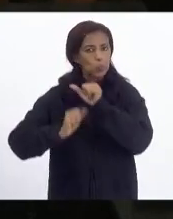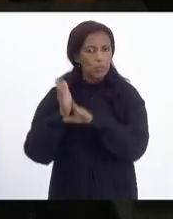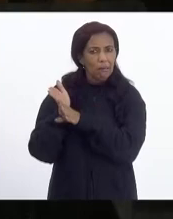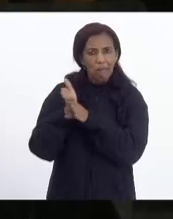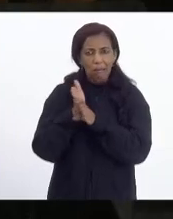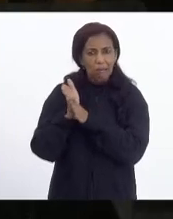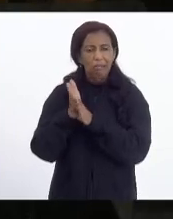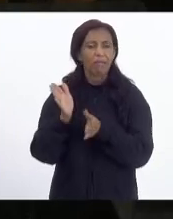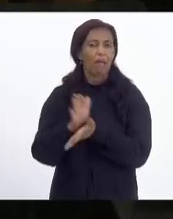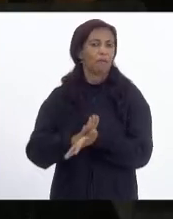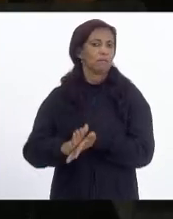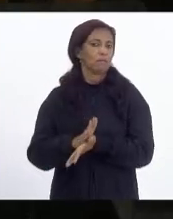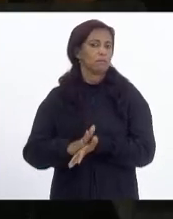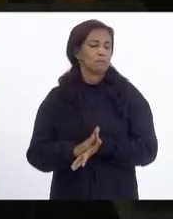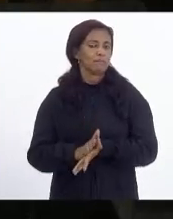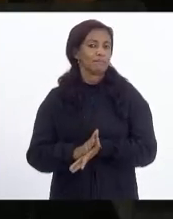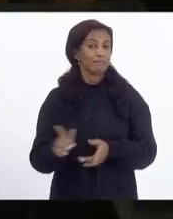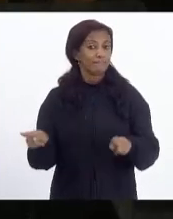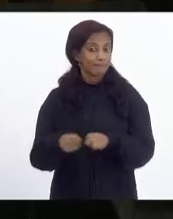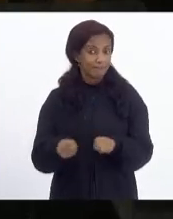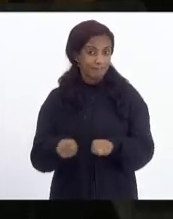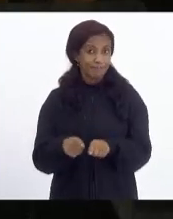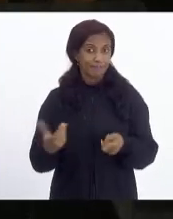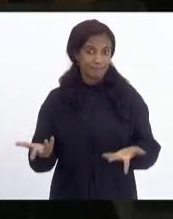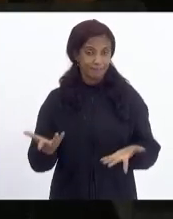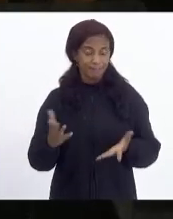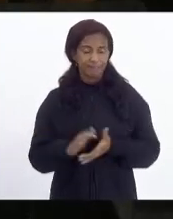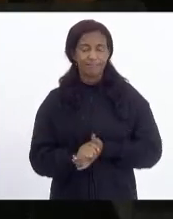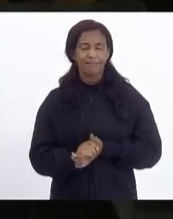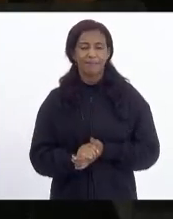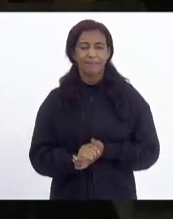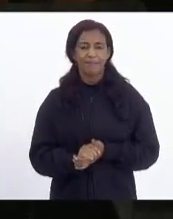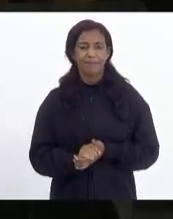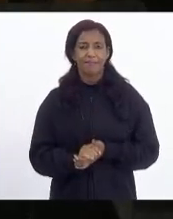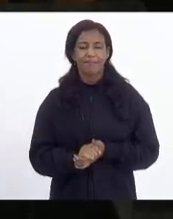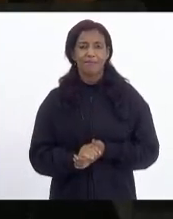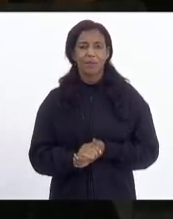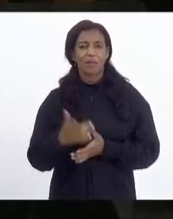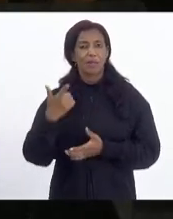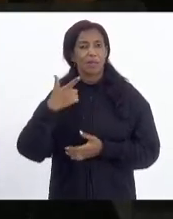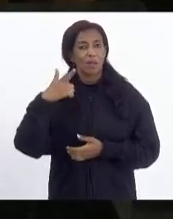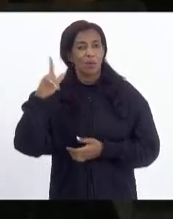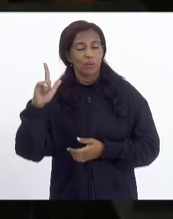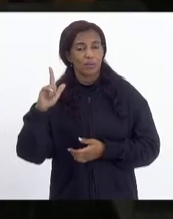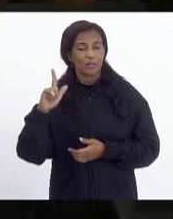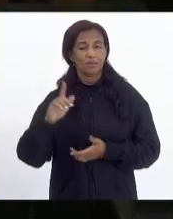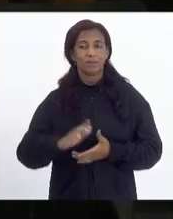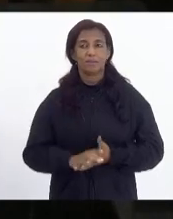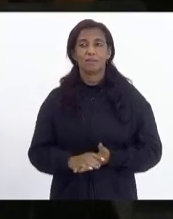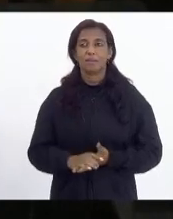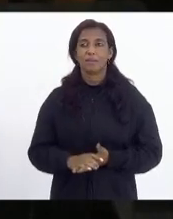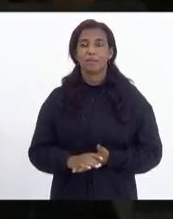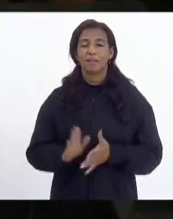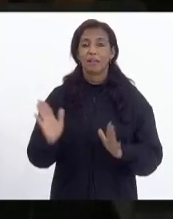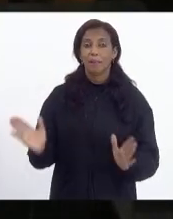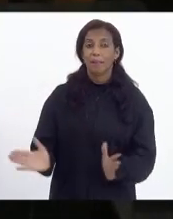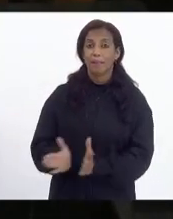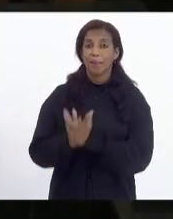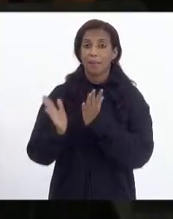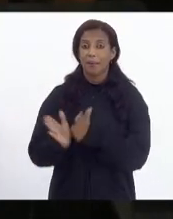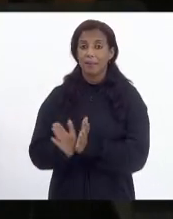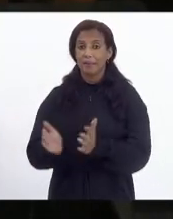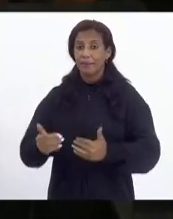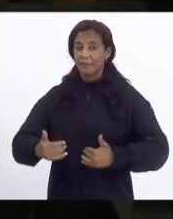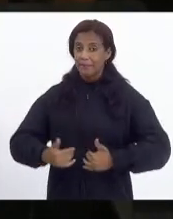questão e evidentemente a outra vertente é da miséria da